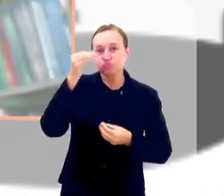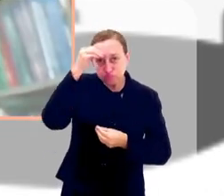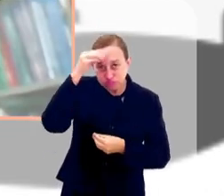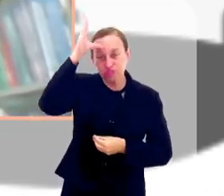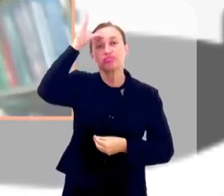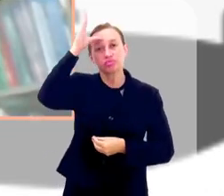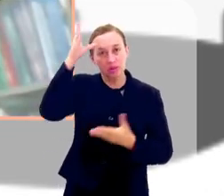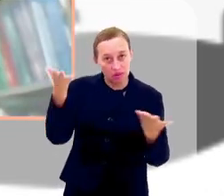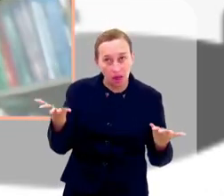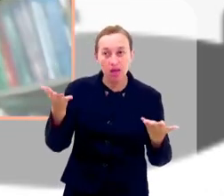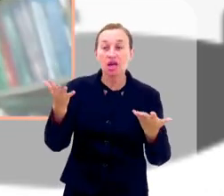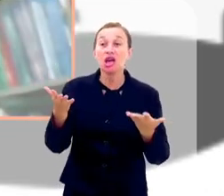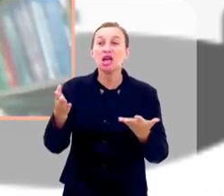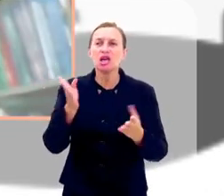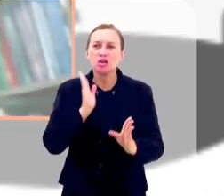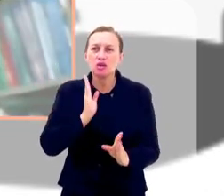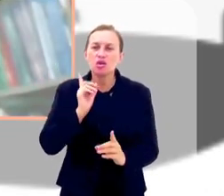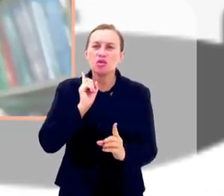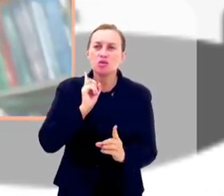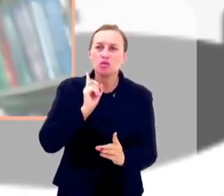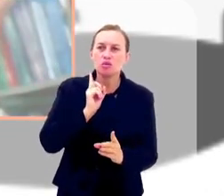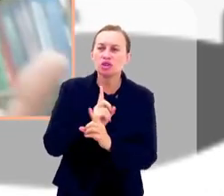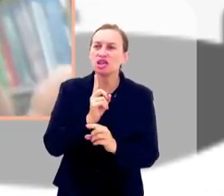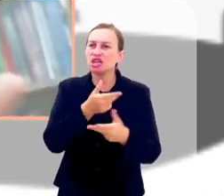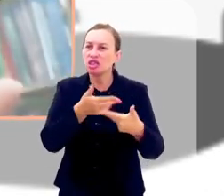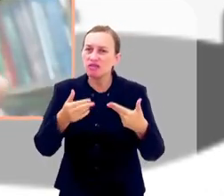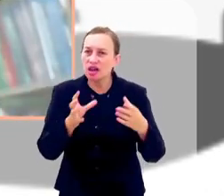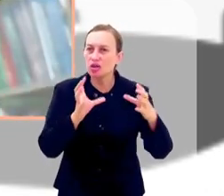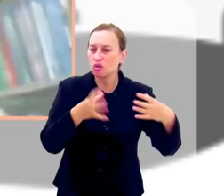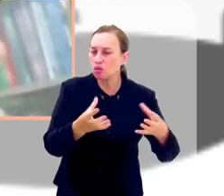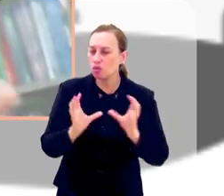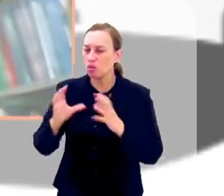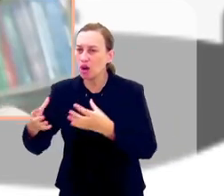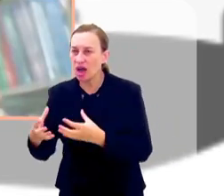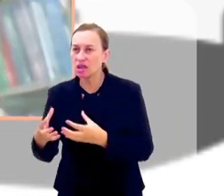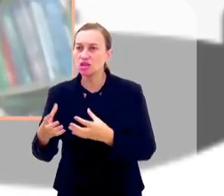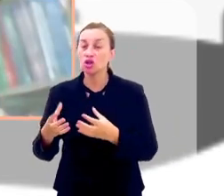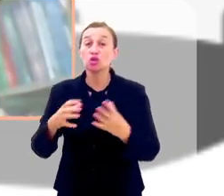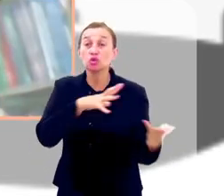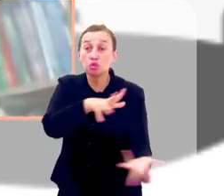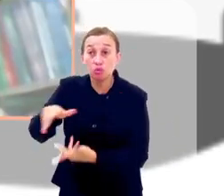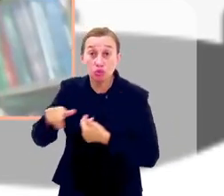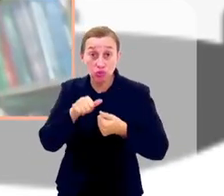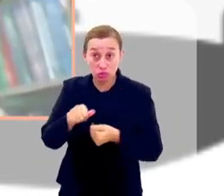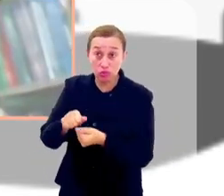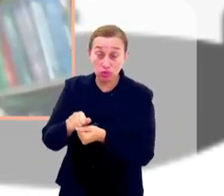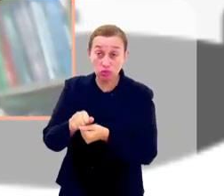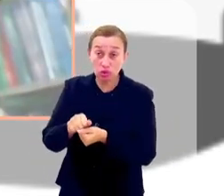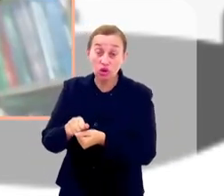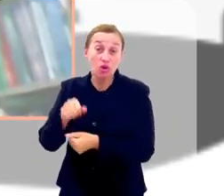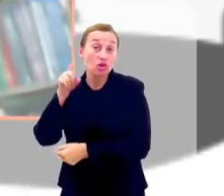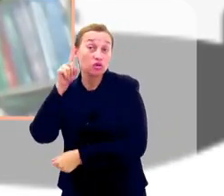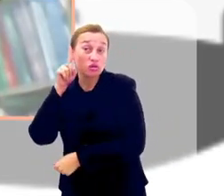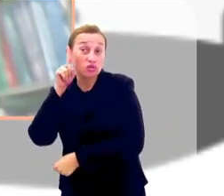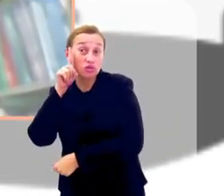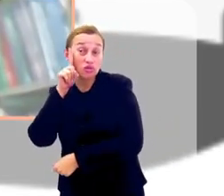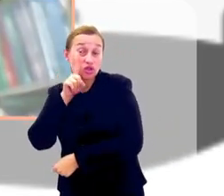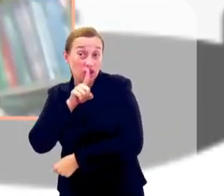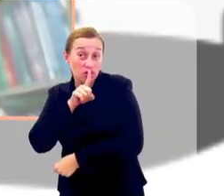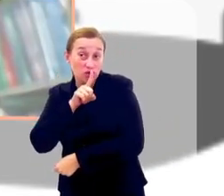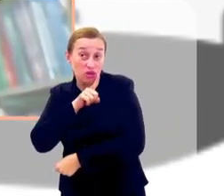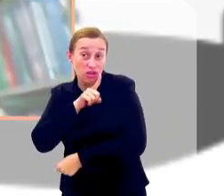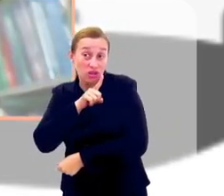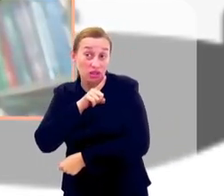meu conhecimento e descobri que existem centros no mundo, em Harvard, na Europa, na Universidade de Berkeley.